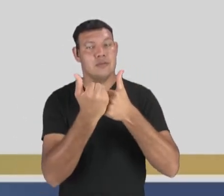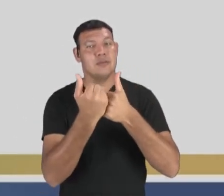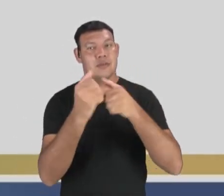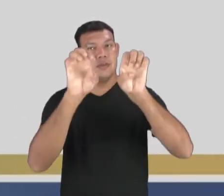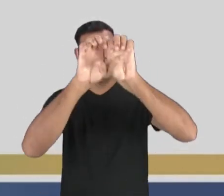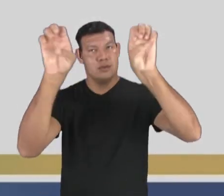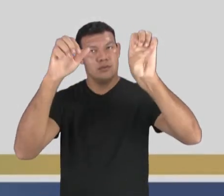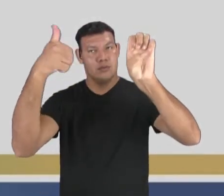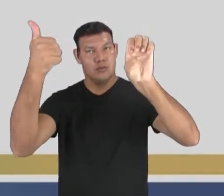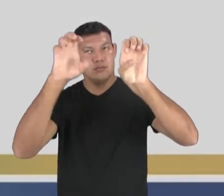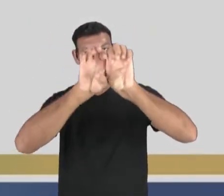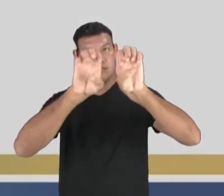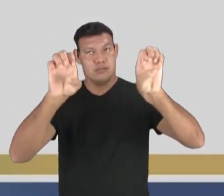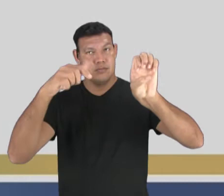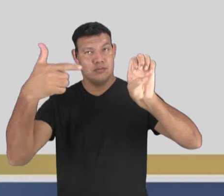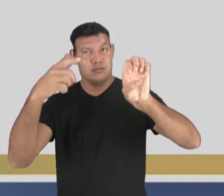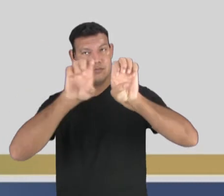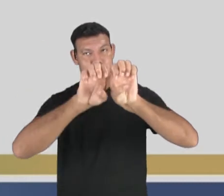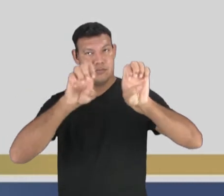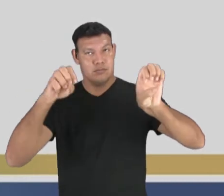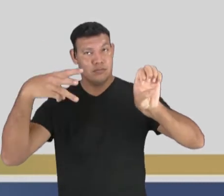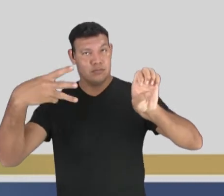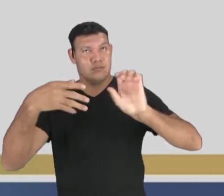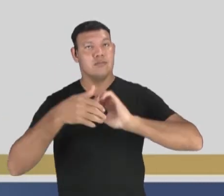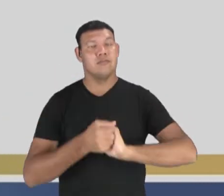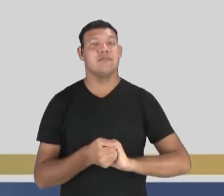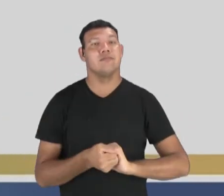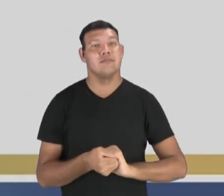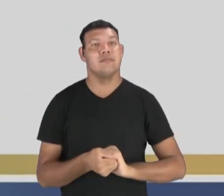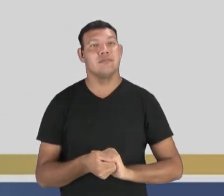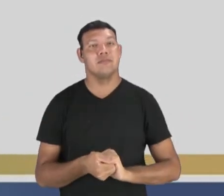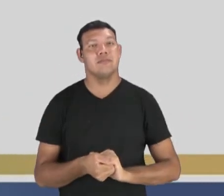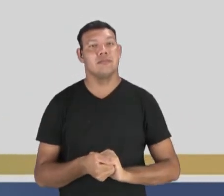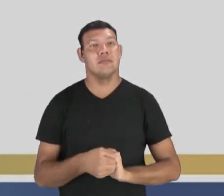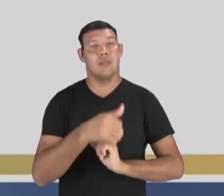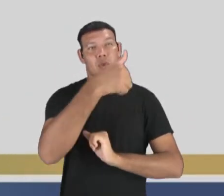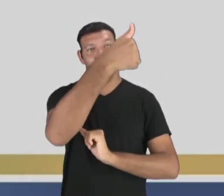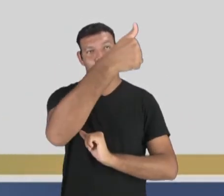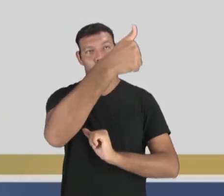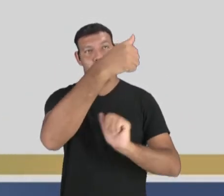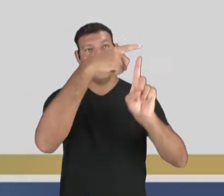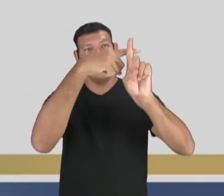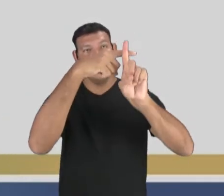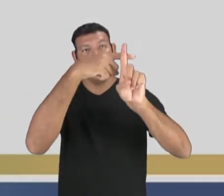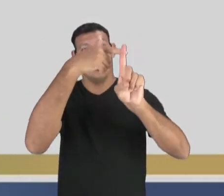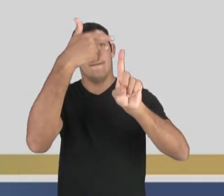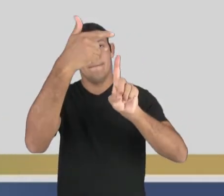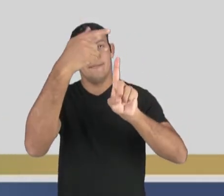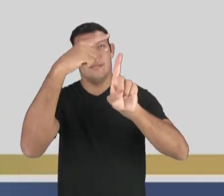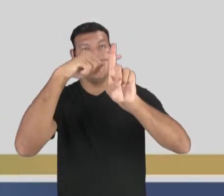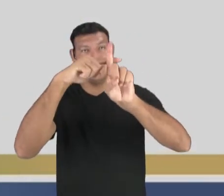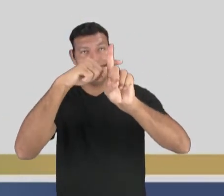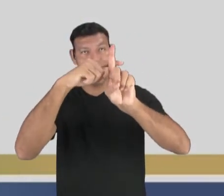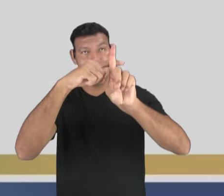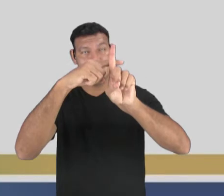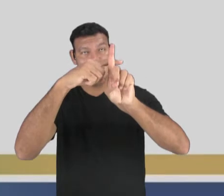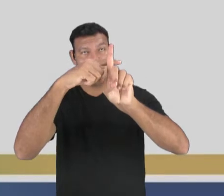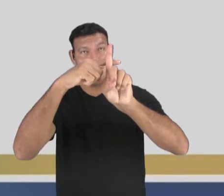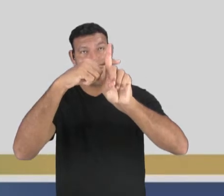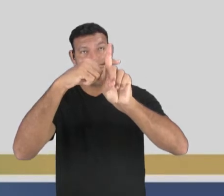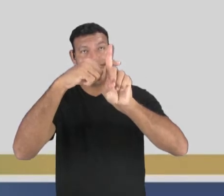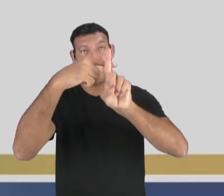sistema os valores de x, y, z. Então, vai ficar 1 mais 2 de